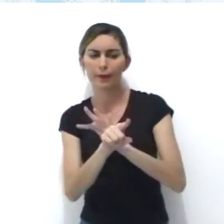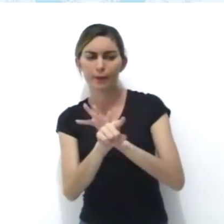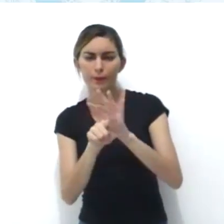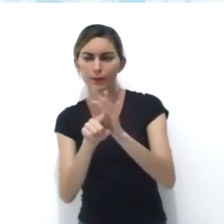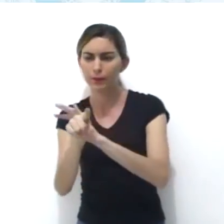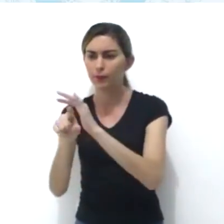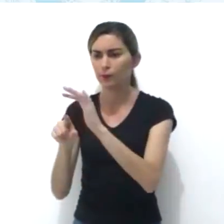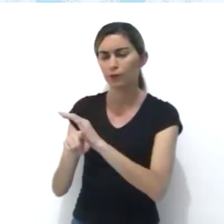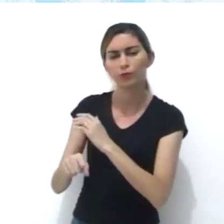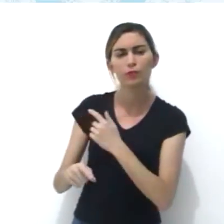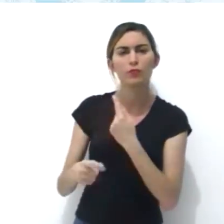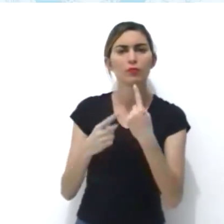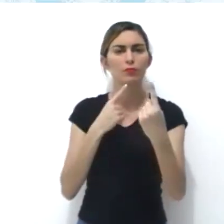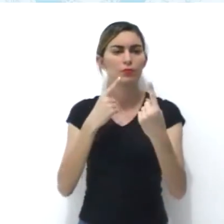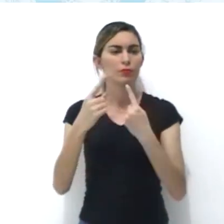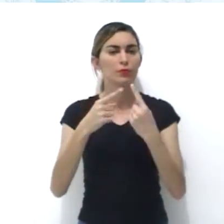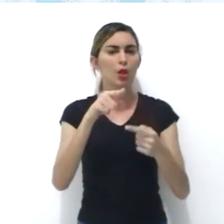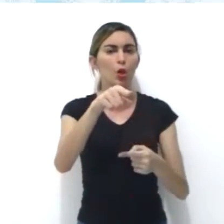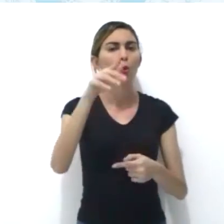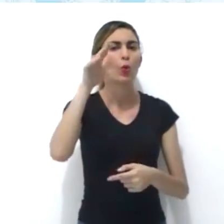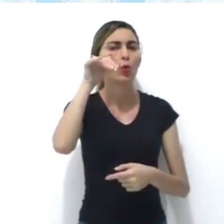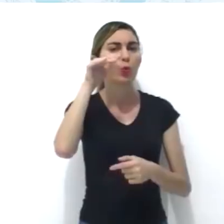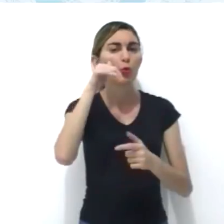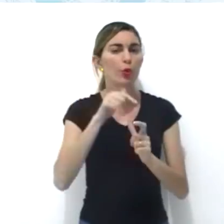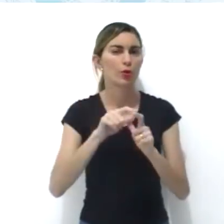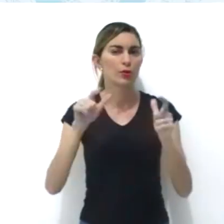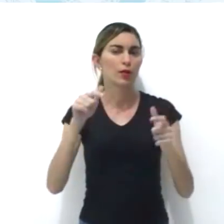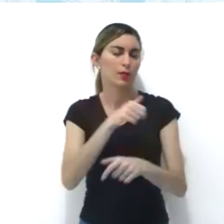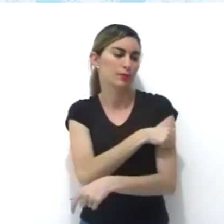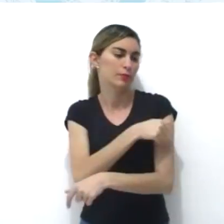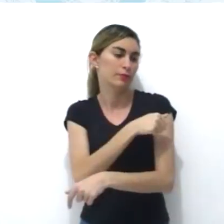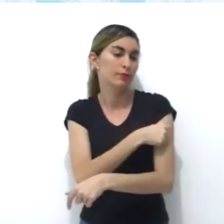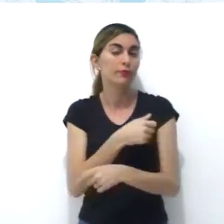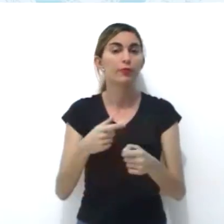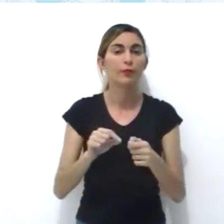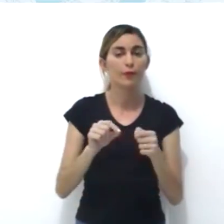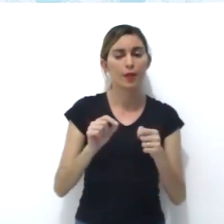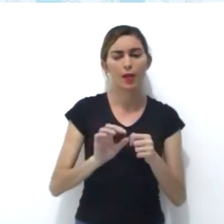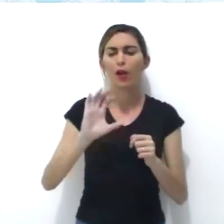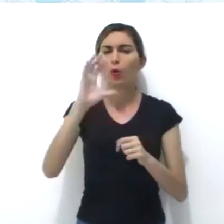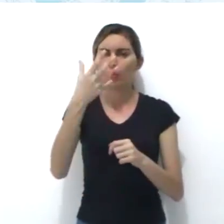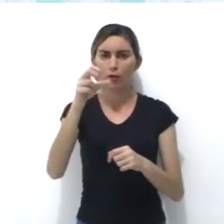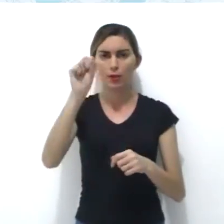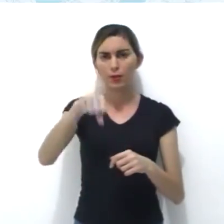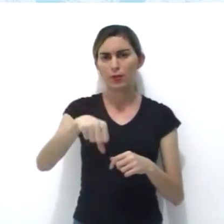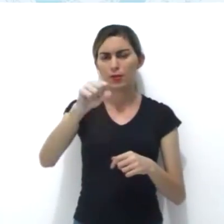né, questionamentos, vai aguçar a curiosidade ainda mais dos alunos,